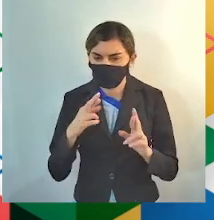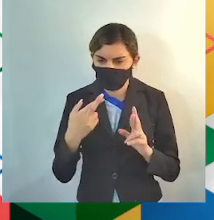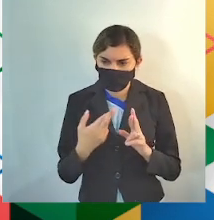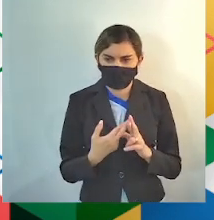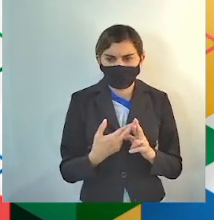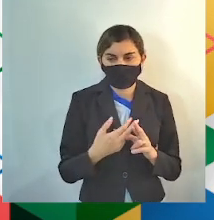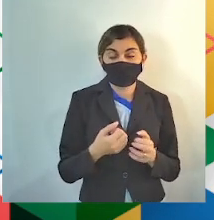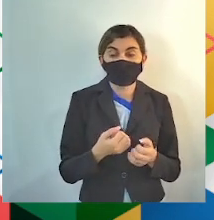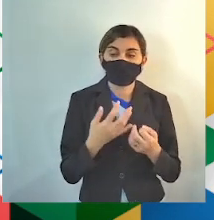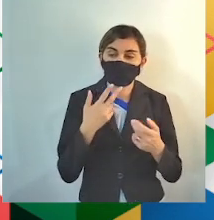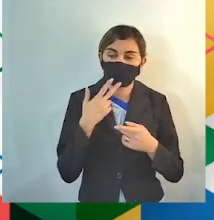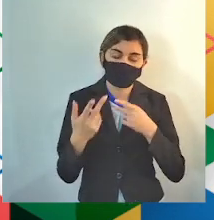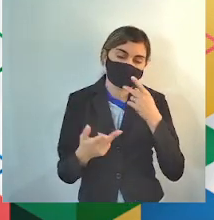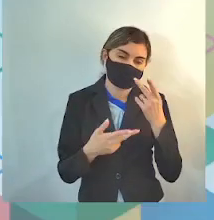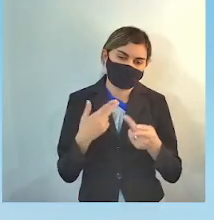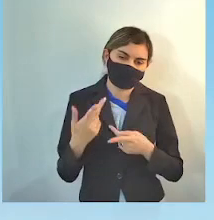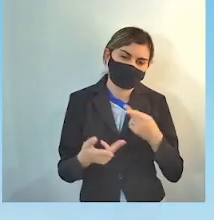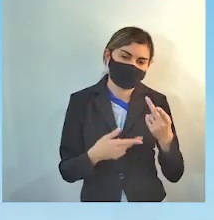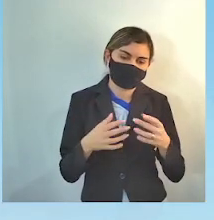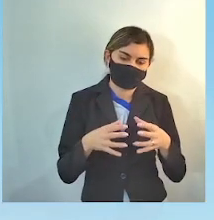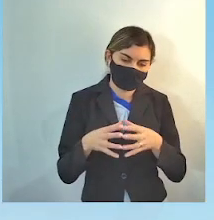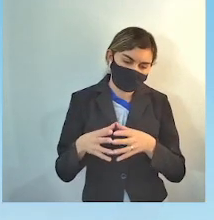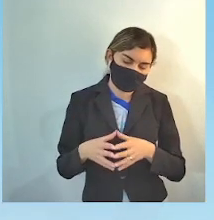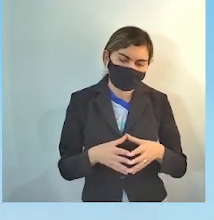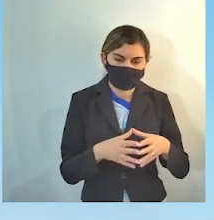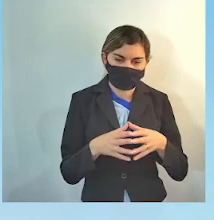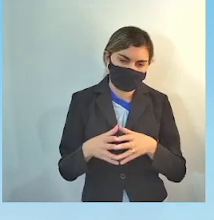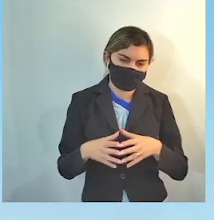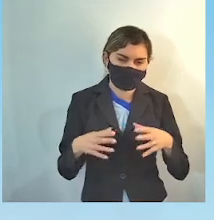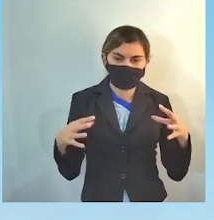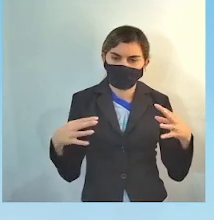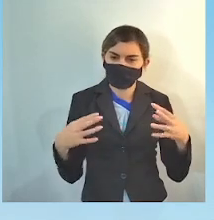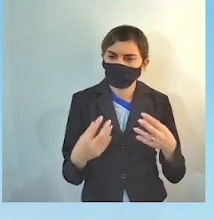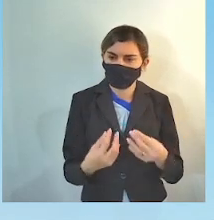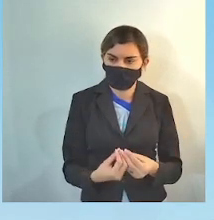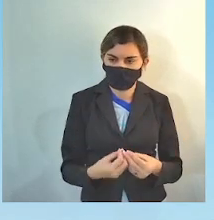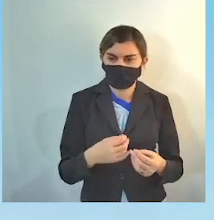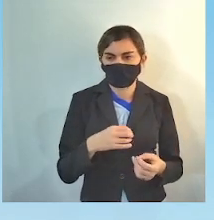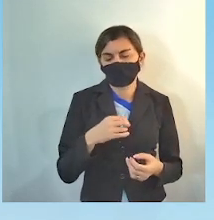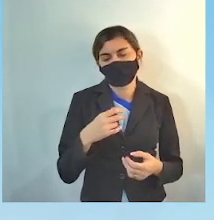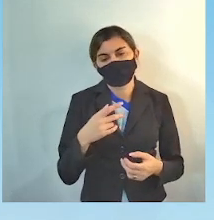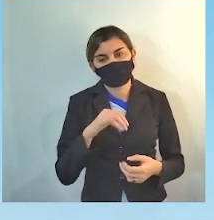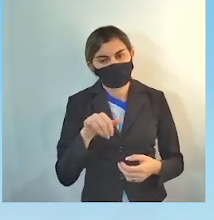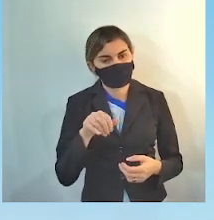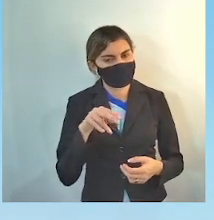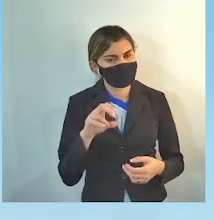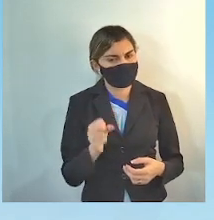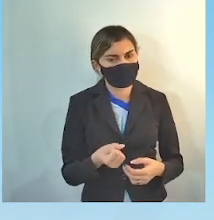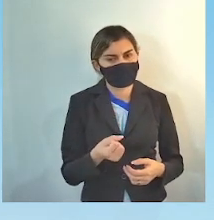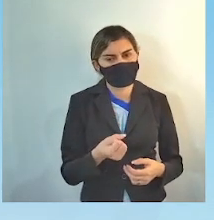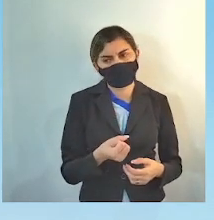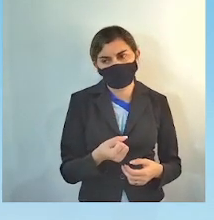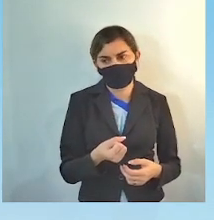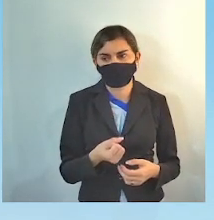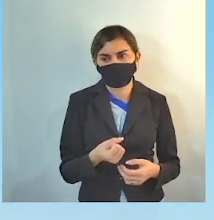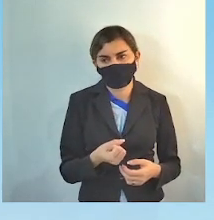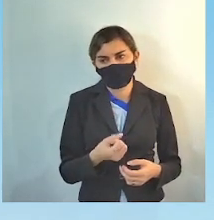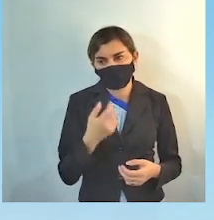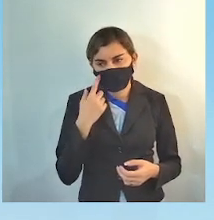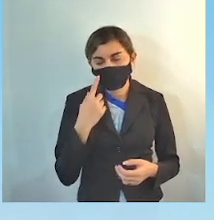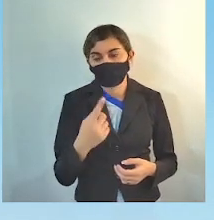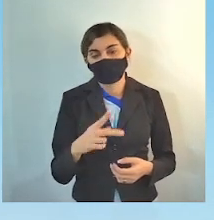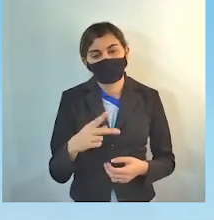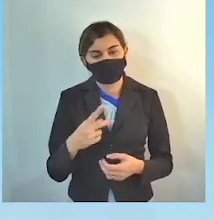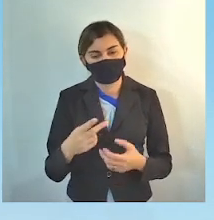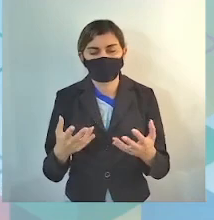E quando vai falar da coletividade, né, de todos, they want to open a small restaurant.